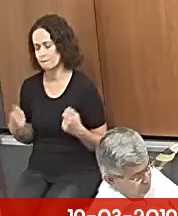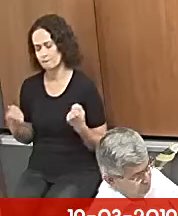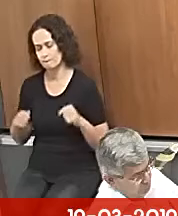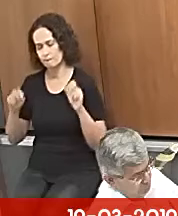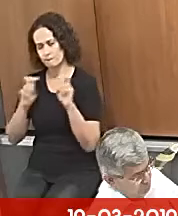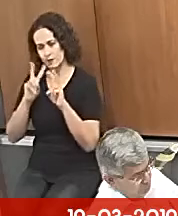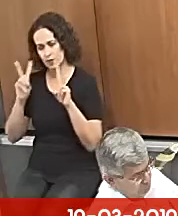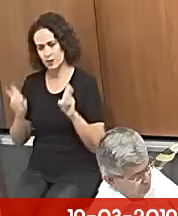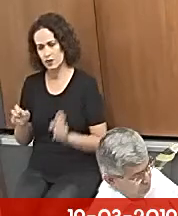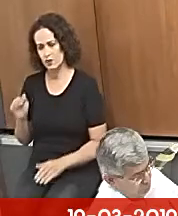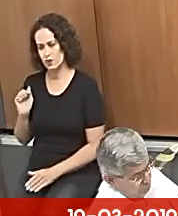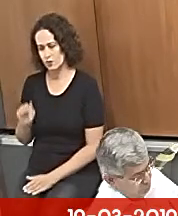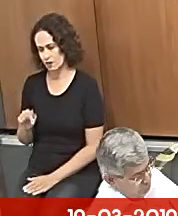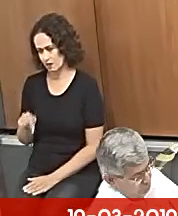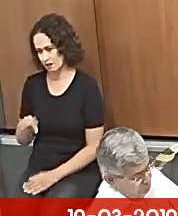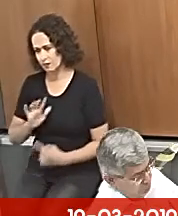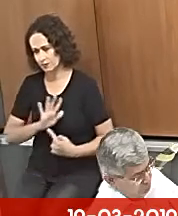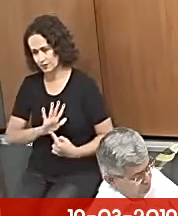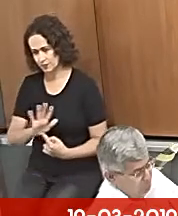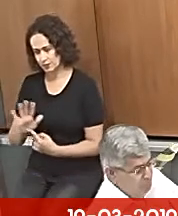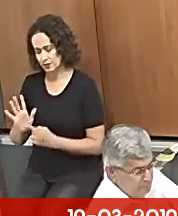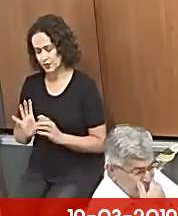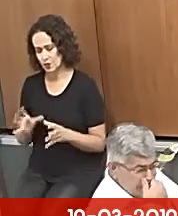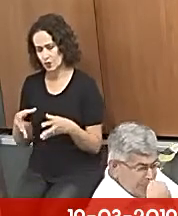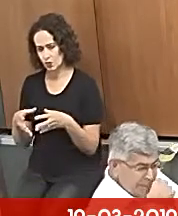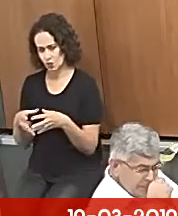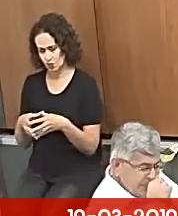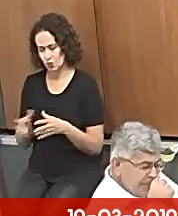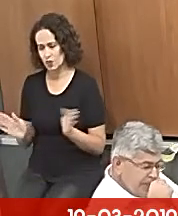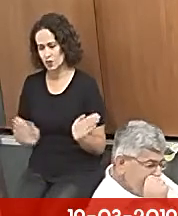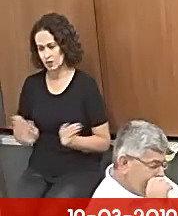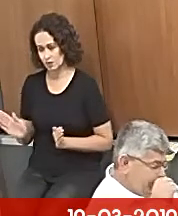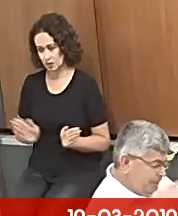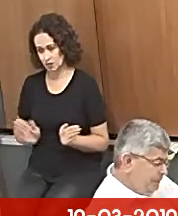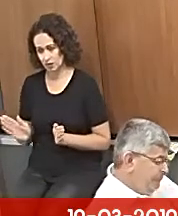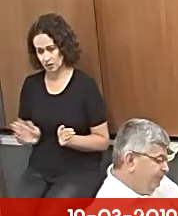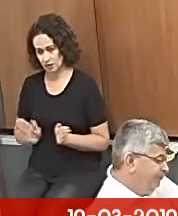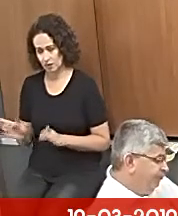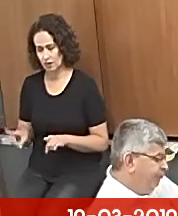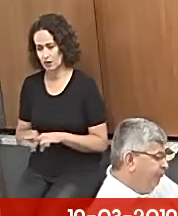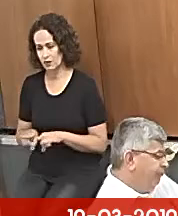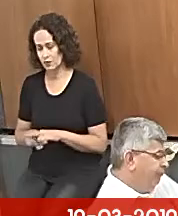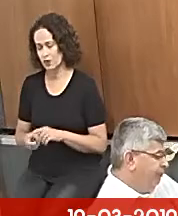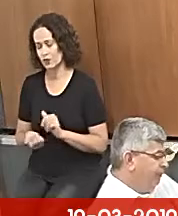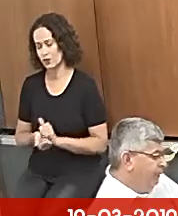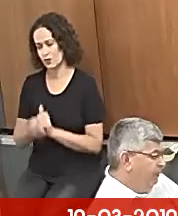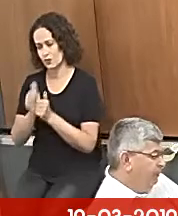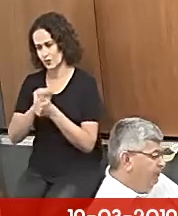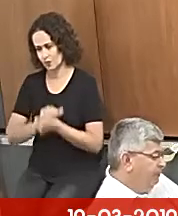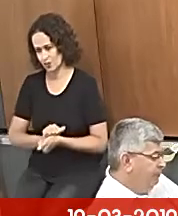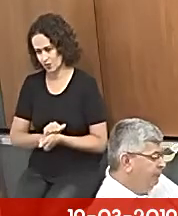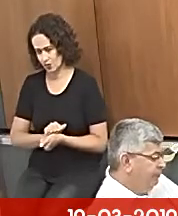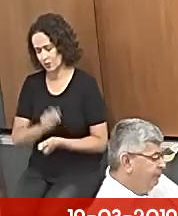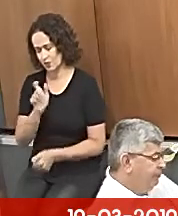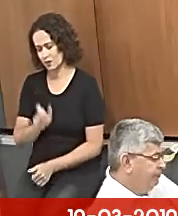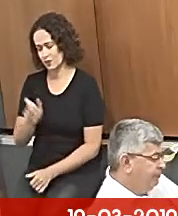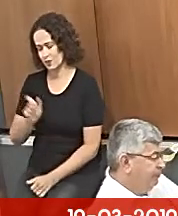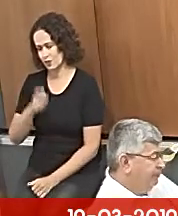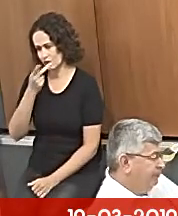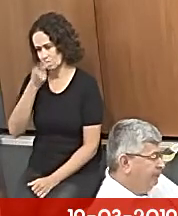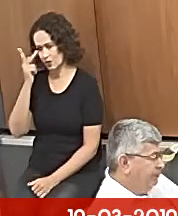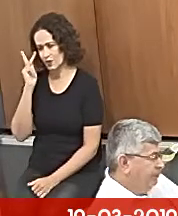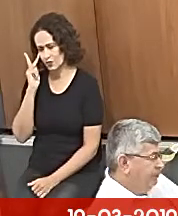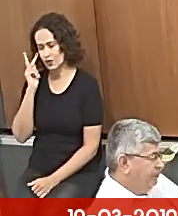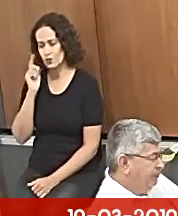aqui pra essa comissão é além da acessibilidade a questão do esporte também pra pessoa surda que